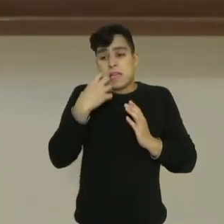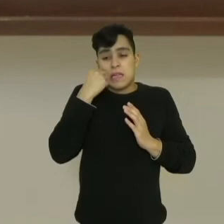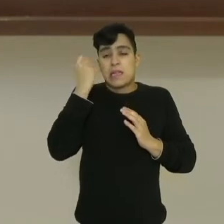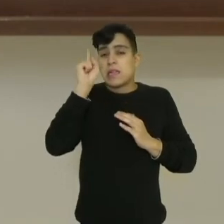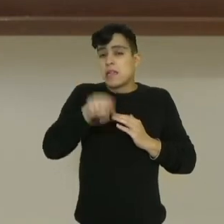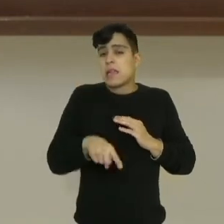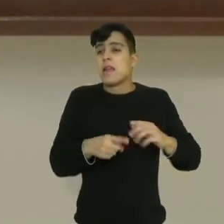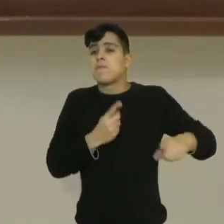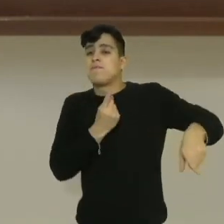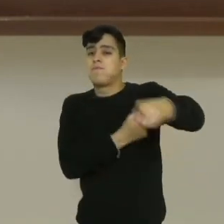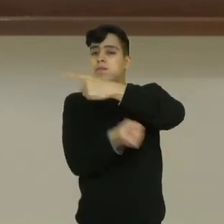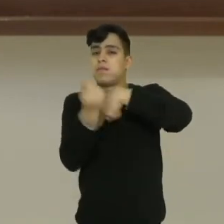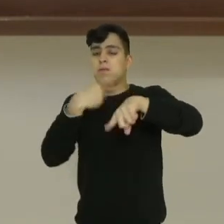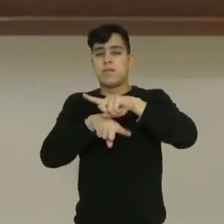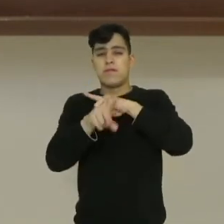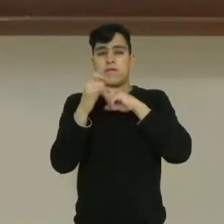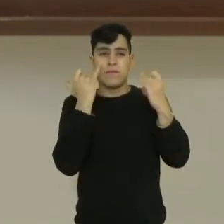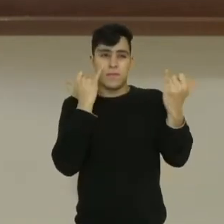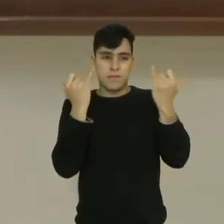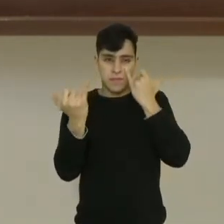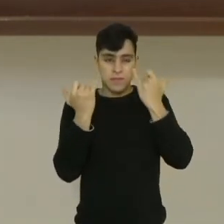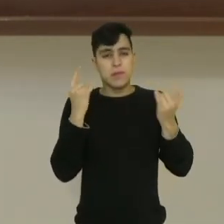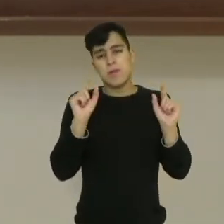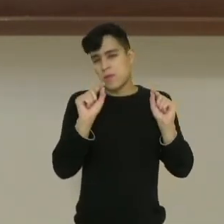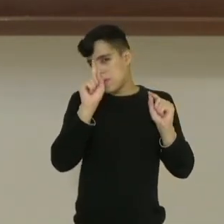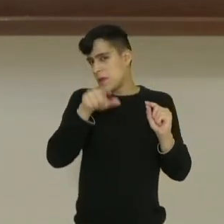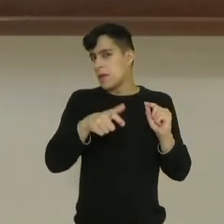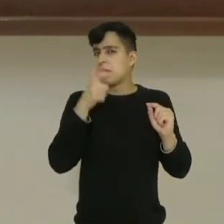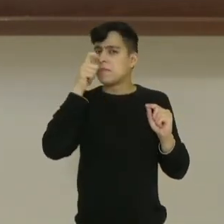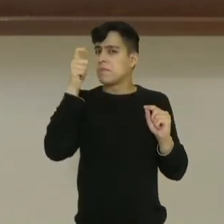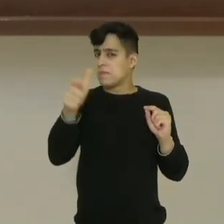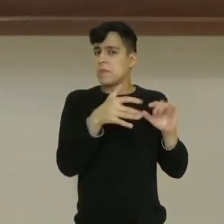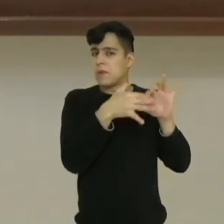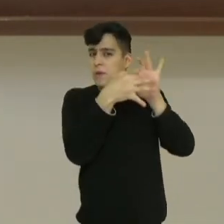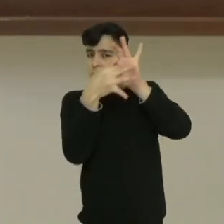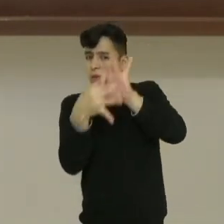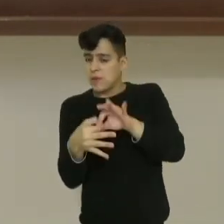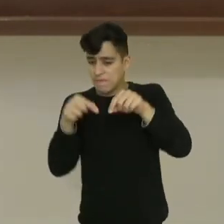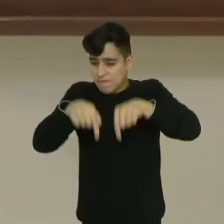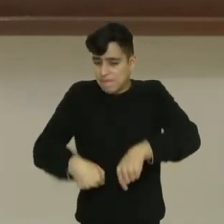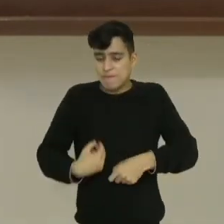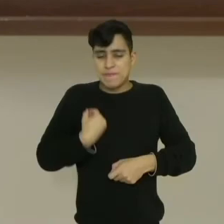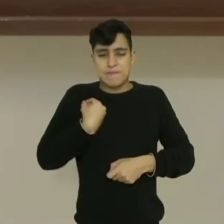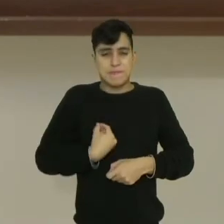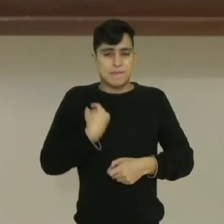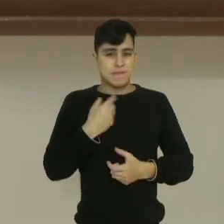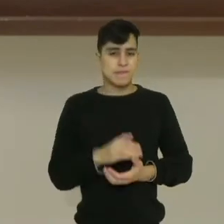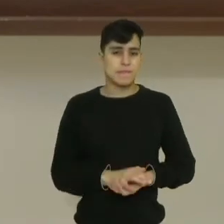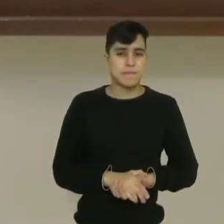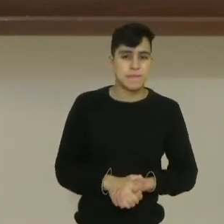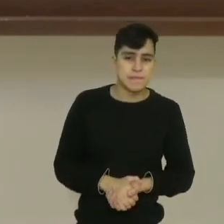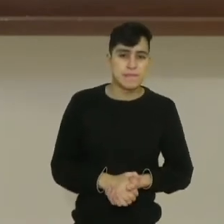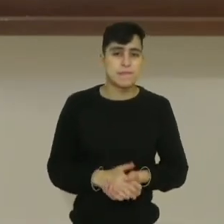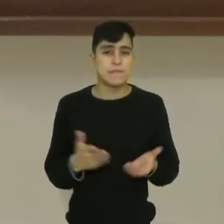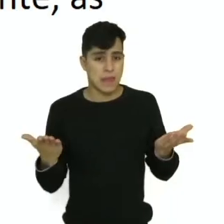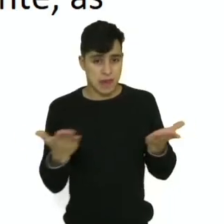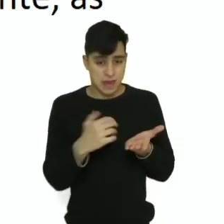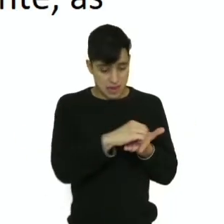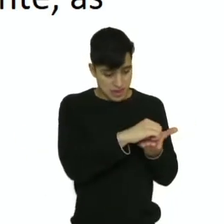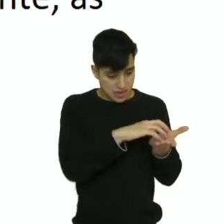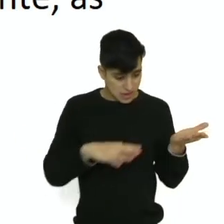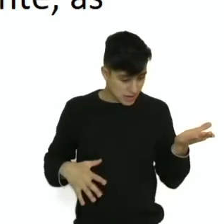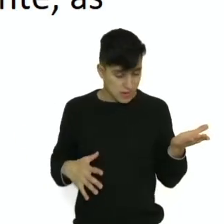pela circulação de informações, o que é muito interessante no contexto em que nós vivemos. Agora, mais uma